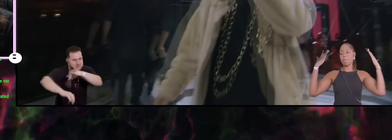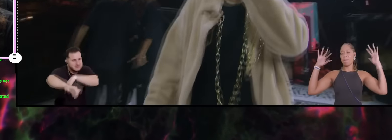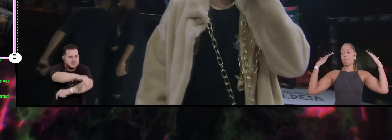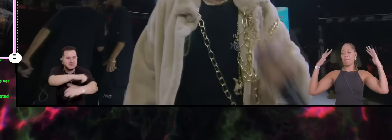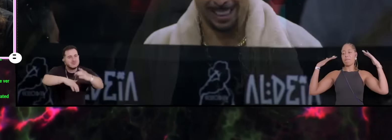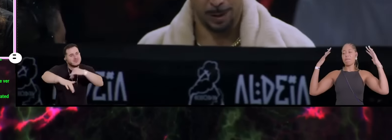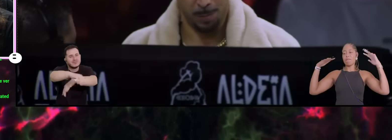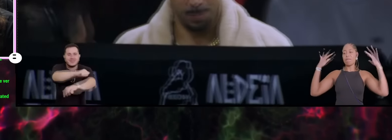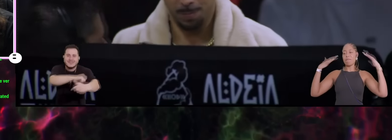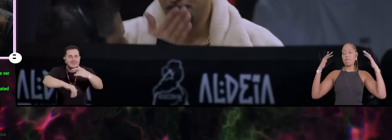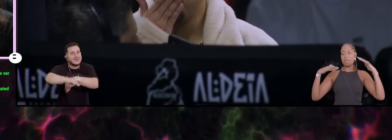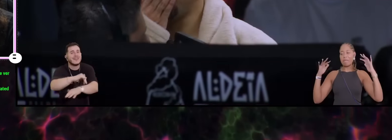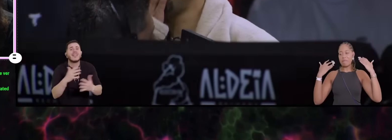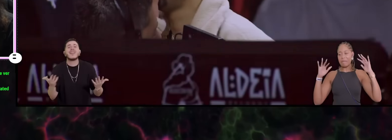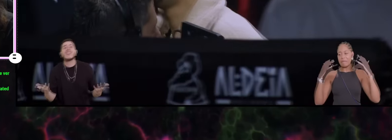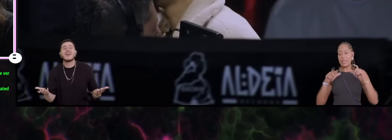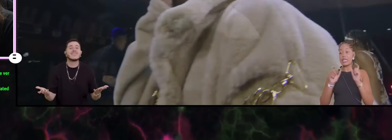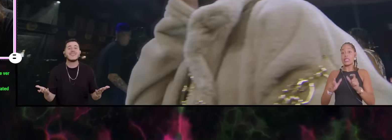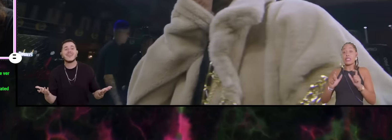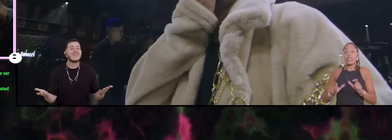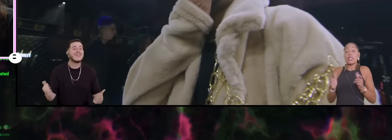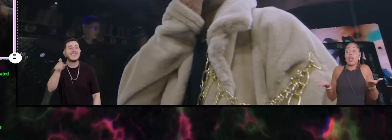Tava equilibrado e o João ganhou na última punch.